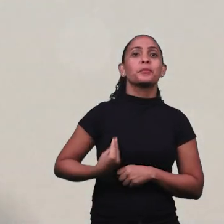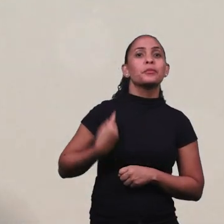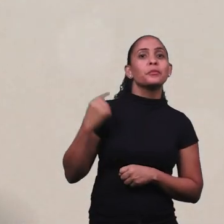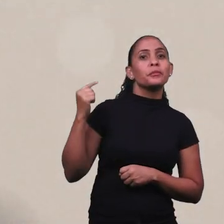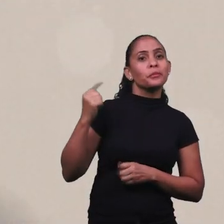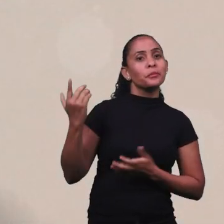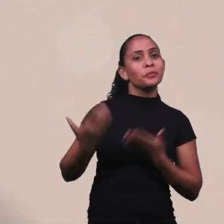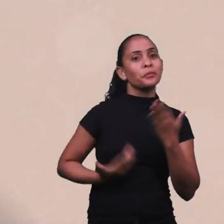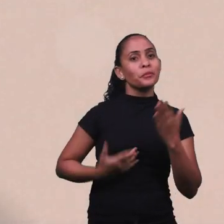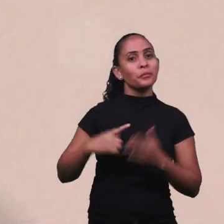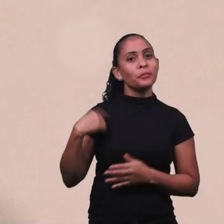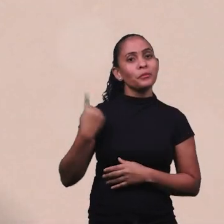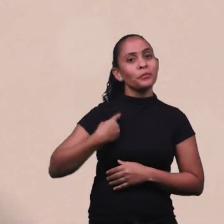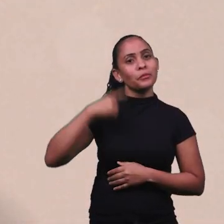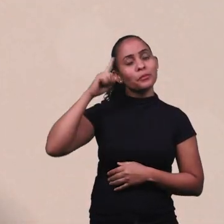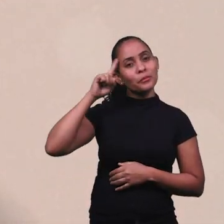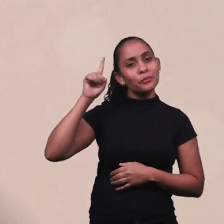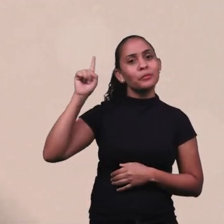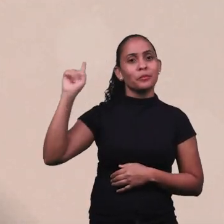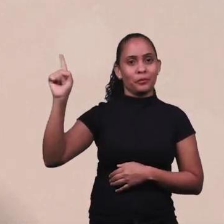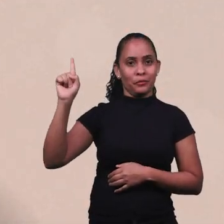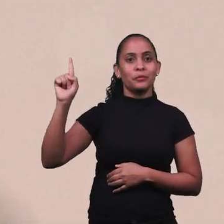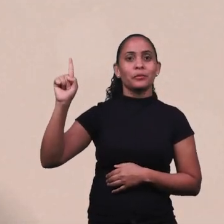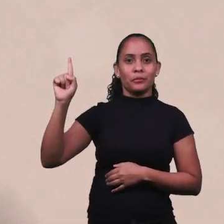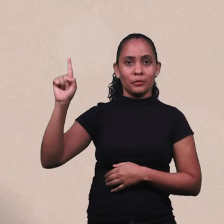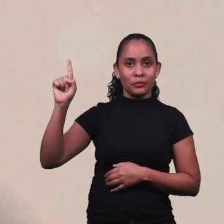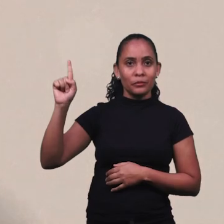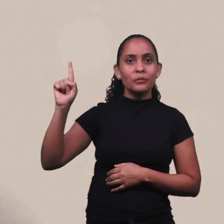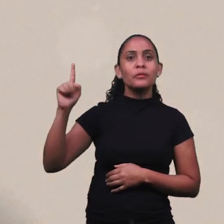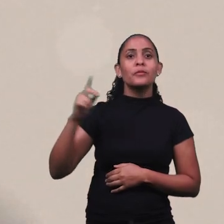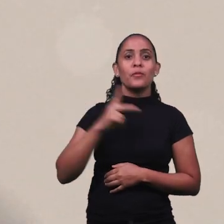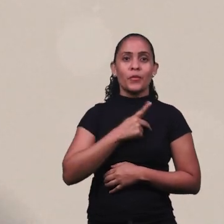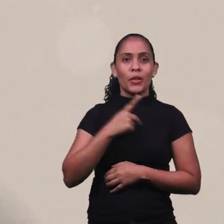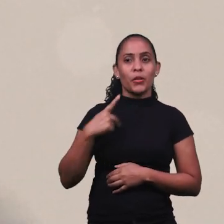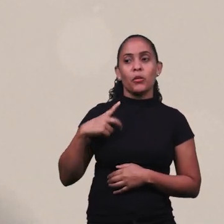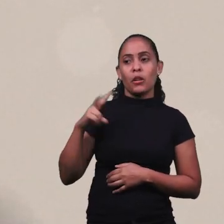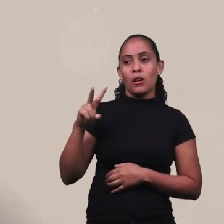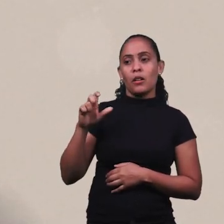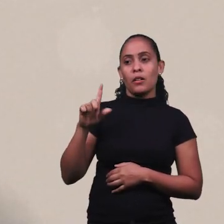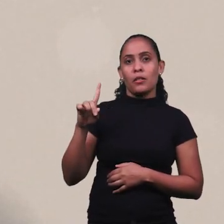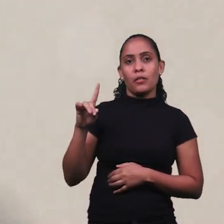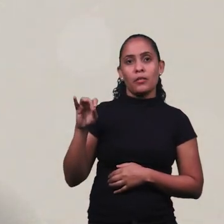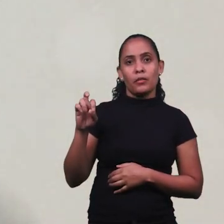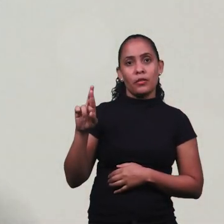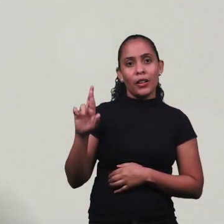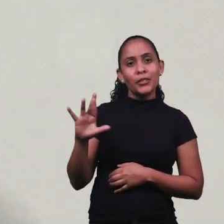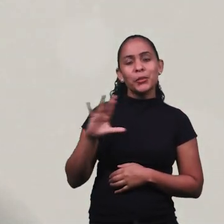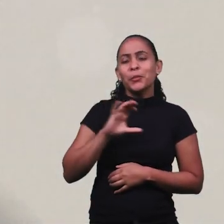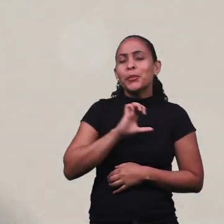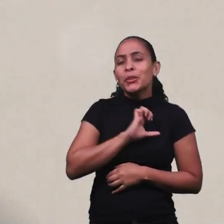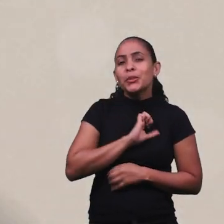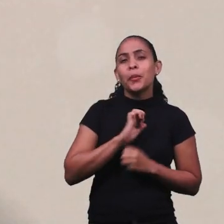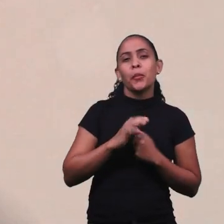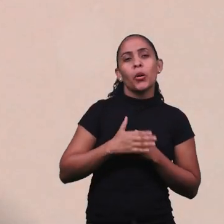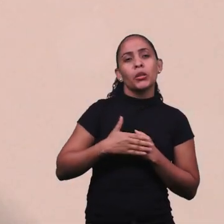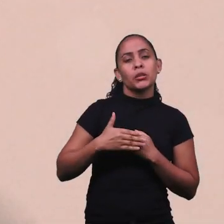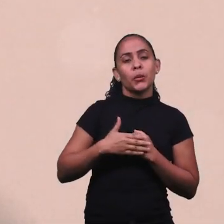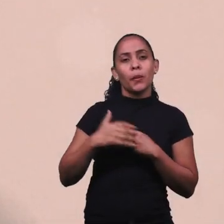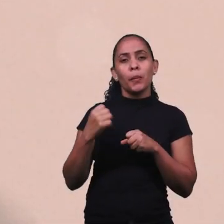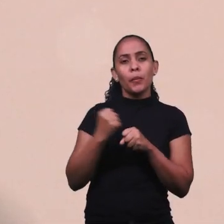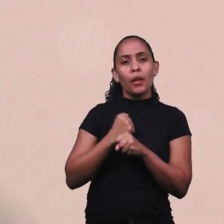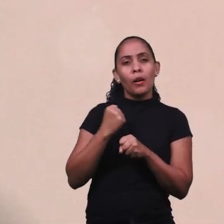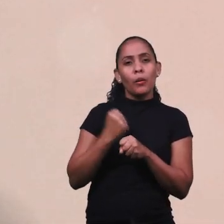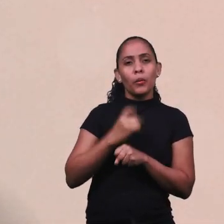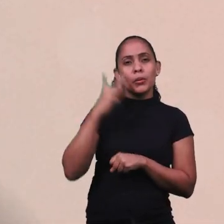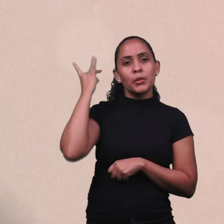para servir ao nosso Deus. O nosso pastor é o pastor Valdir. Com muito amor eu tenho carinho pela obra